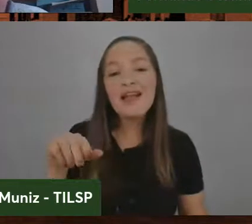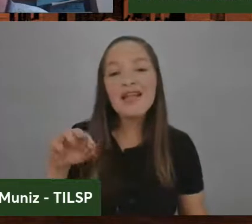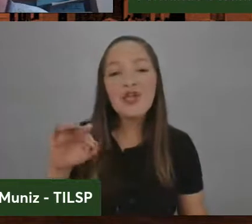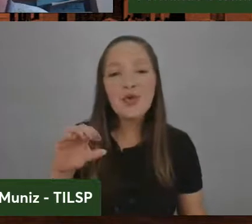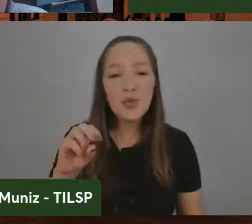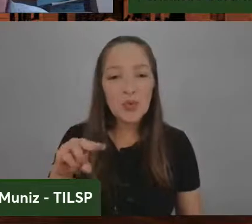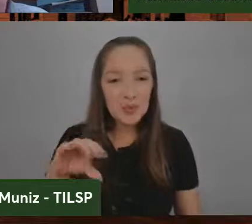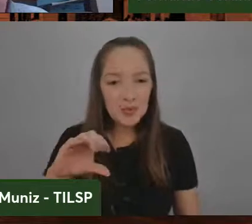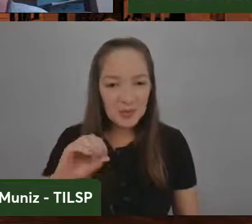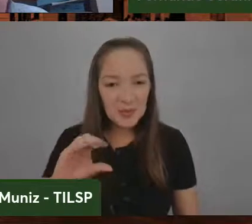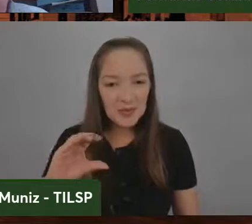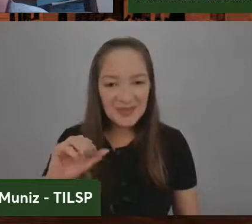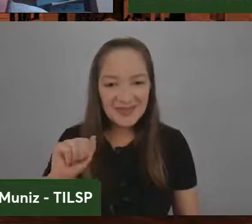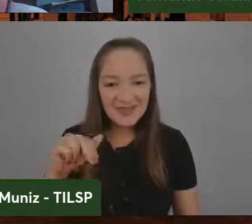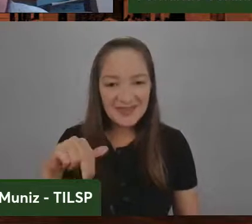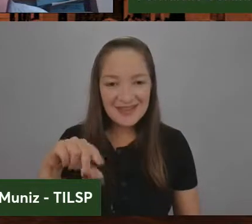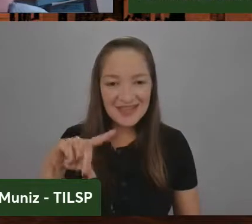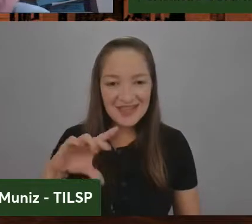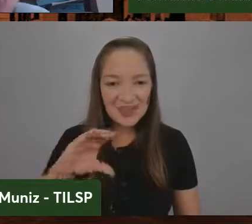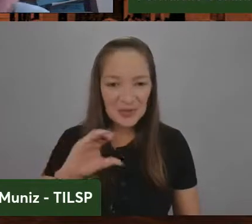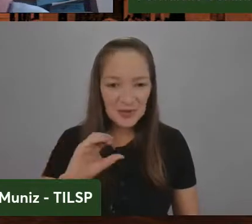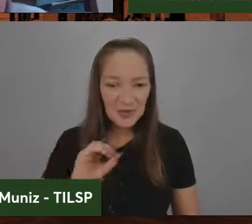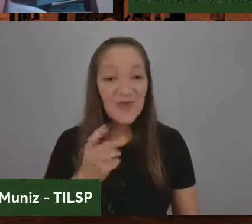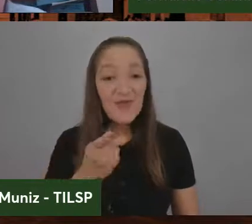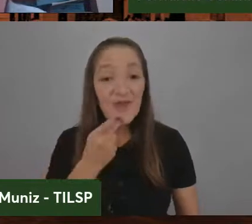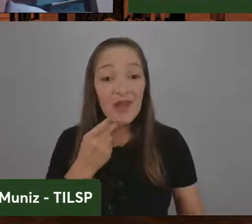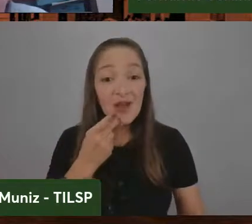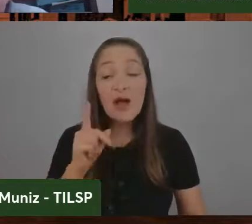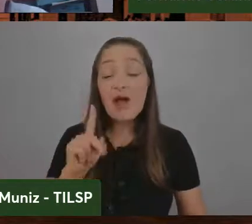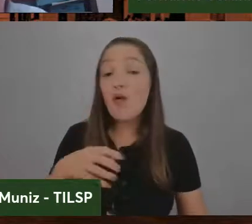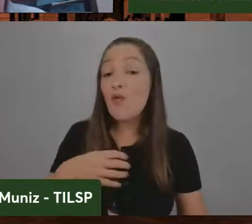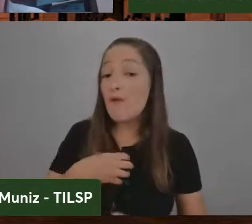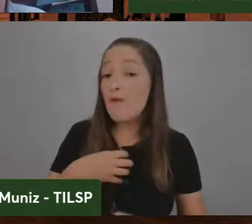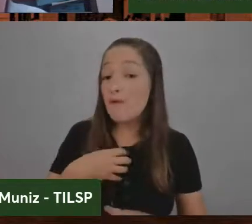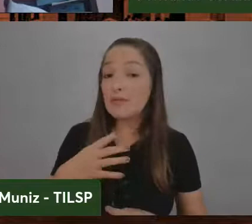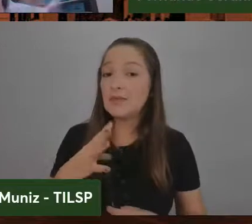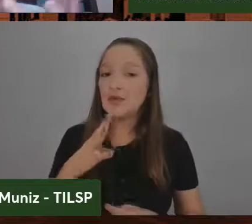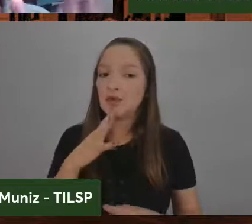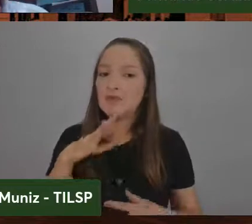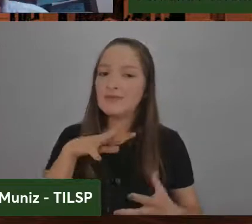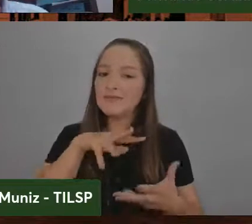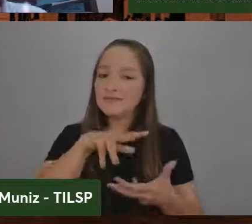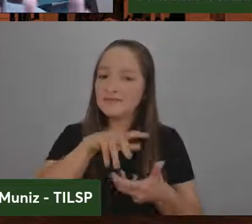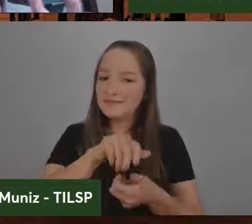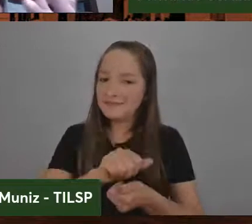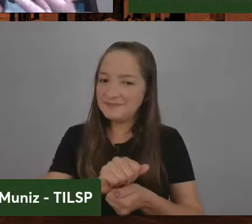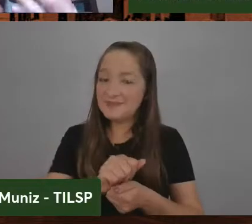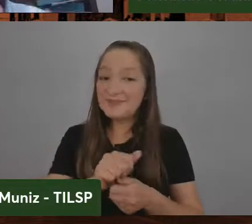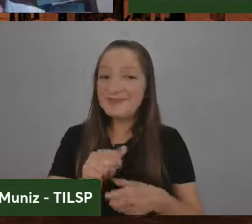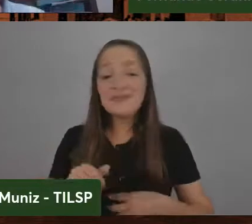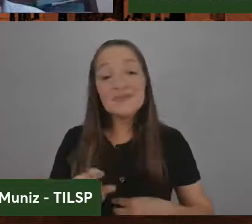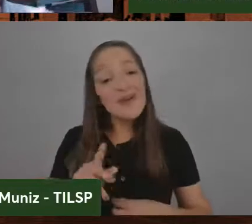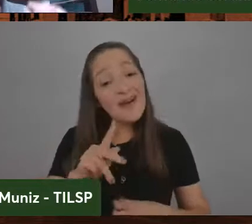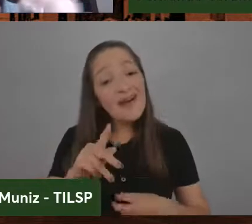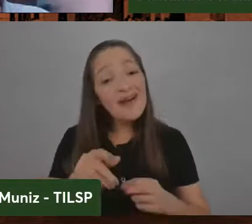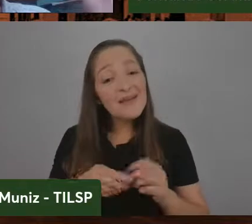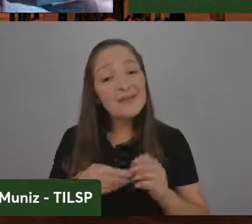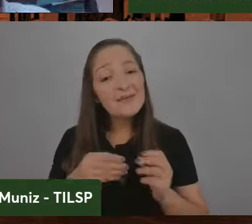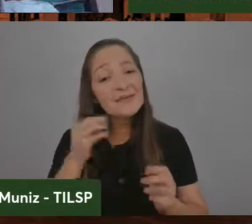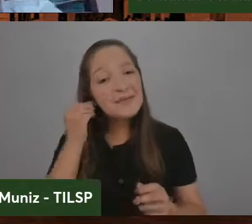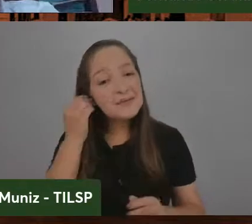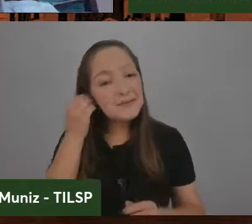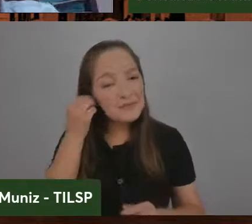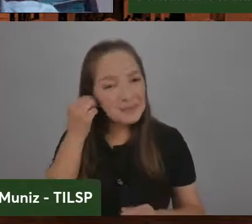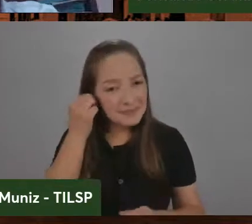crítico Antônio Cândido, uhum. né? É uma forma de conhecimento do mundo. E há mesmo o romance de